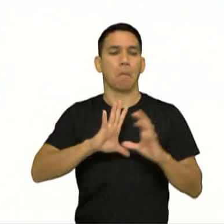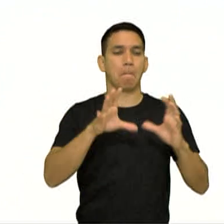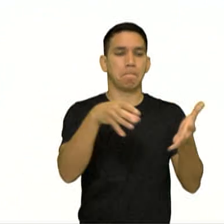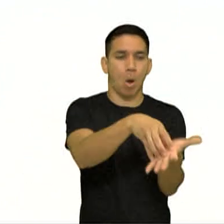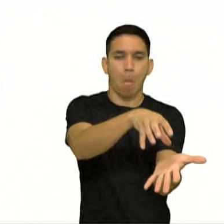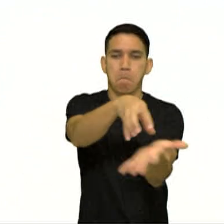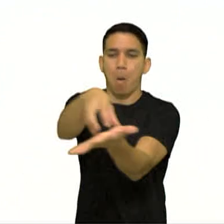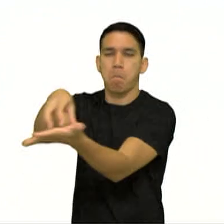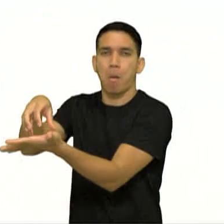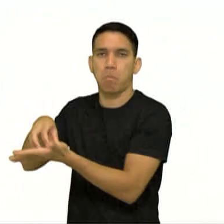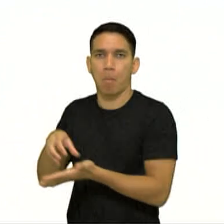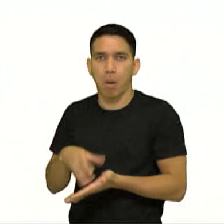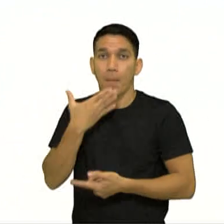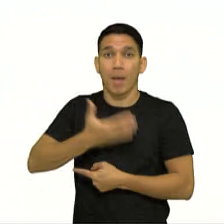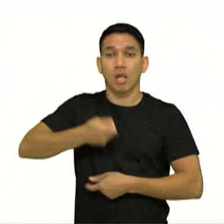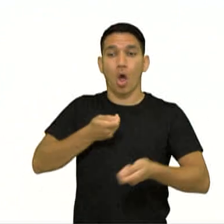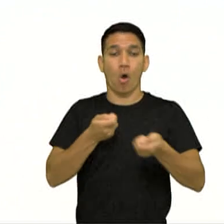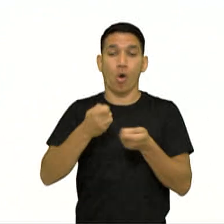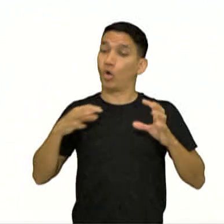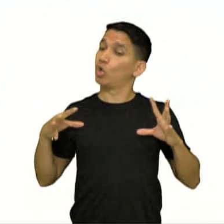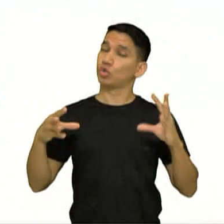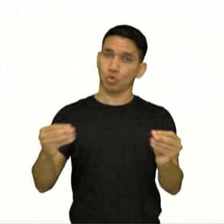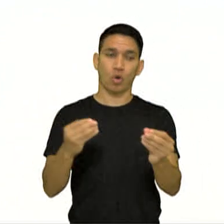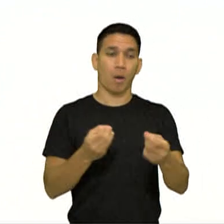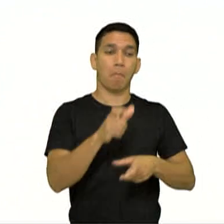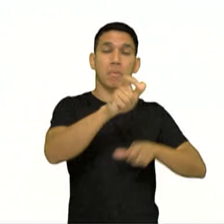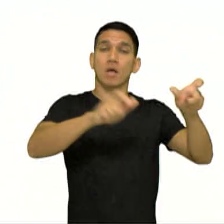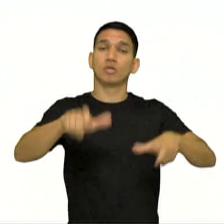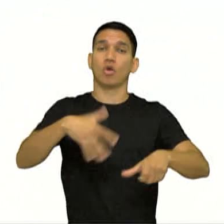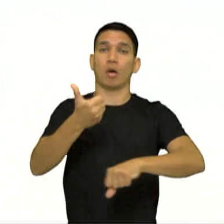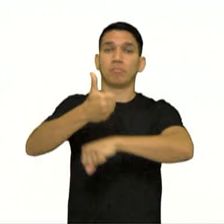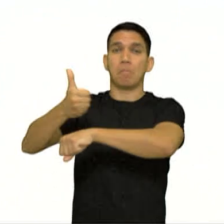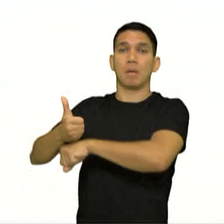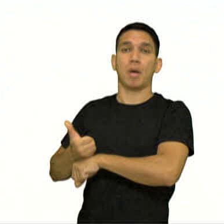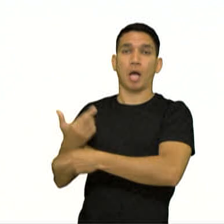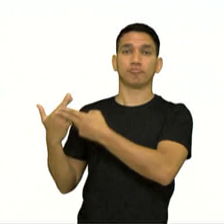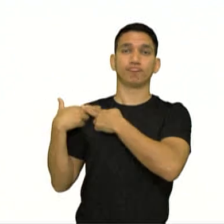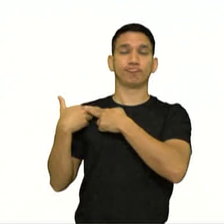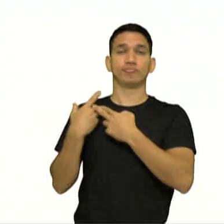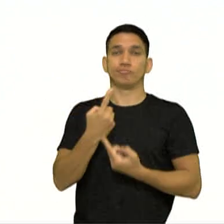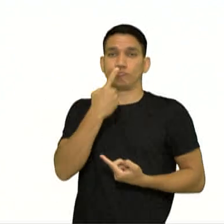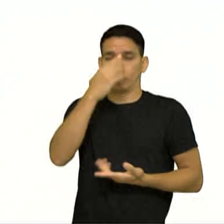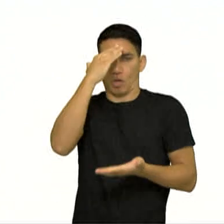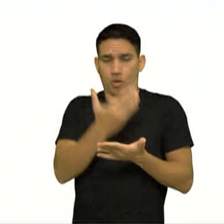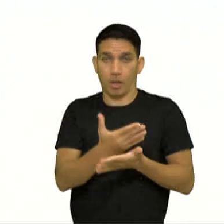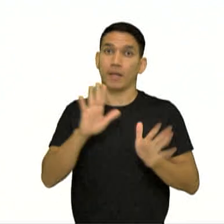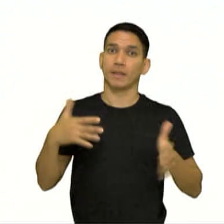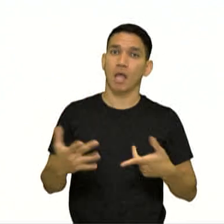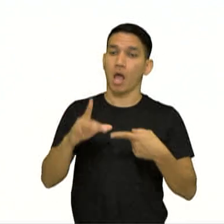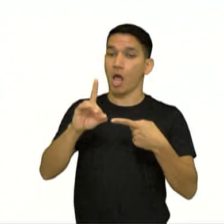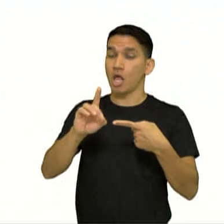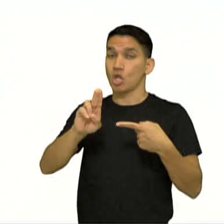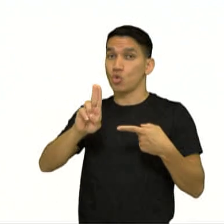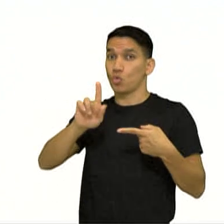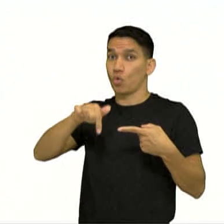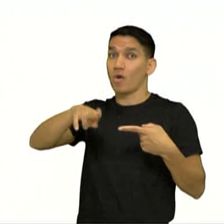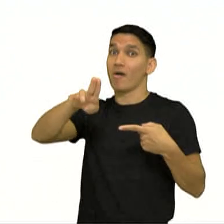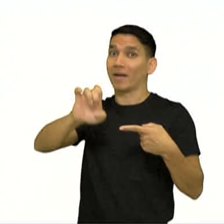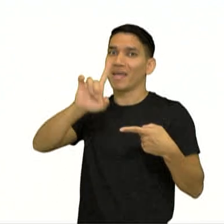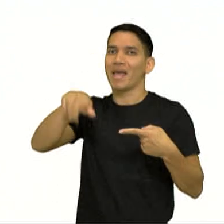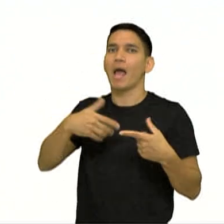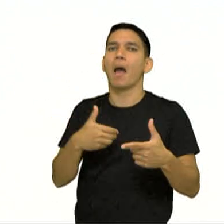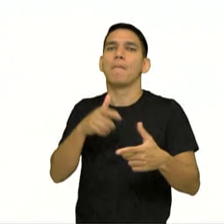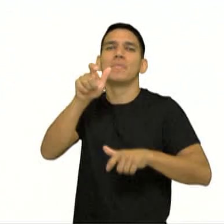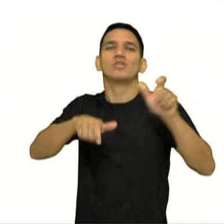províncias. Isso vai dar um melhor controle para todo o território, né? Então, os duques eram os mais próximos do rei, né?